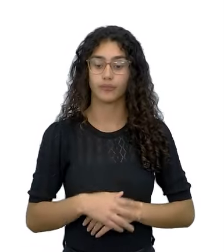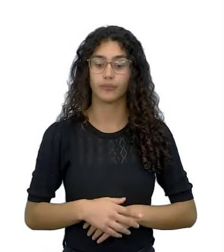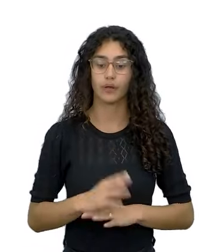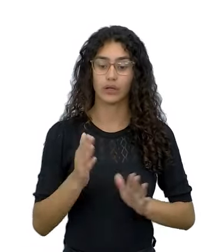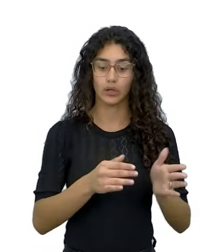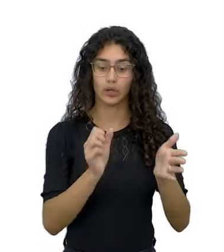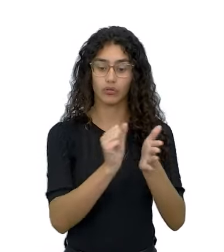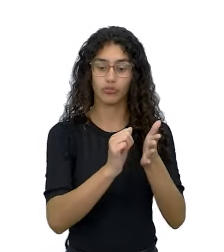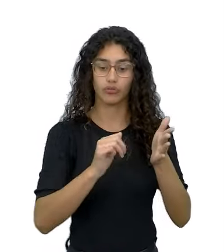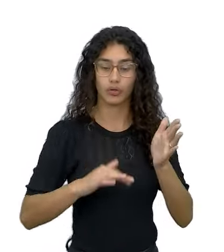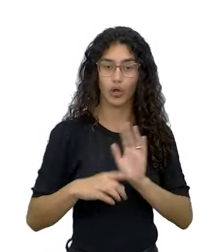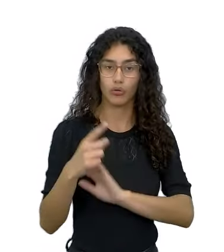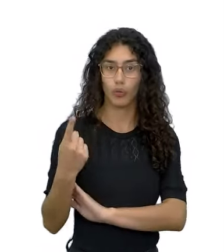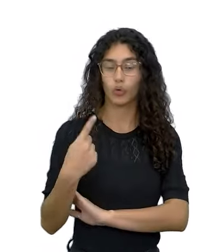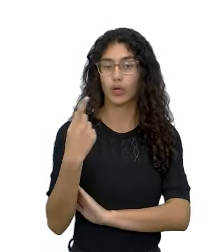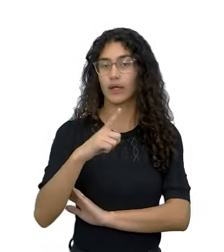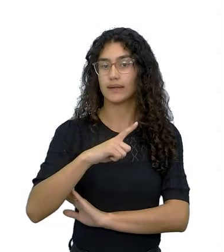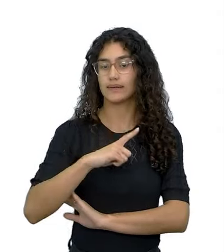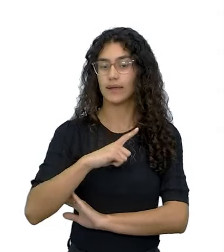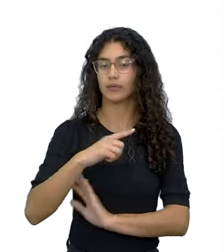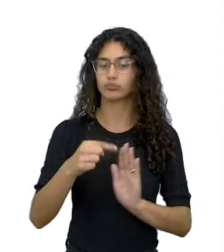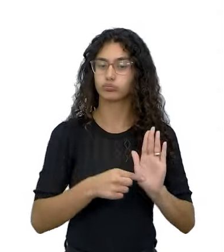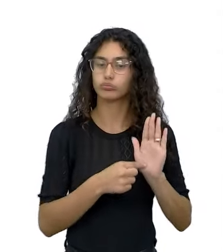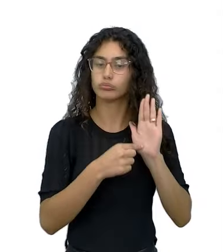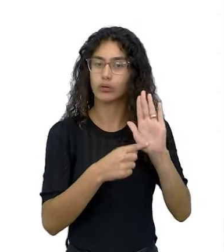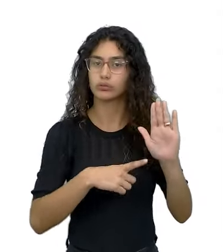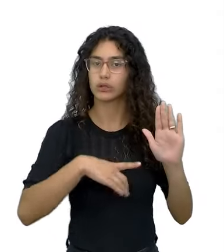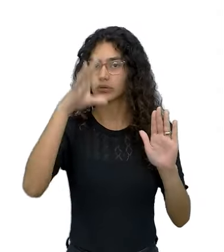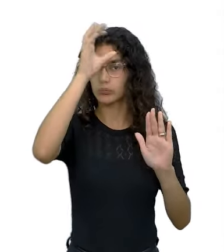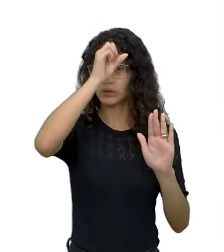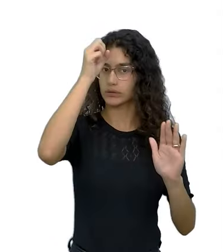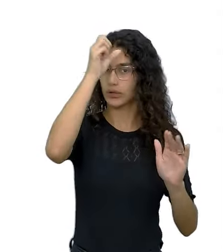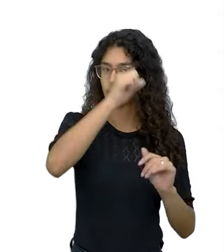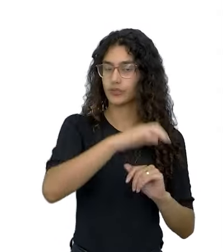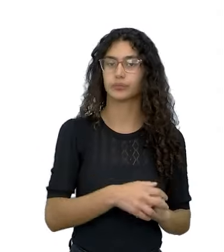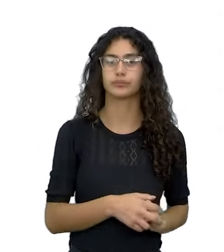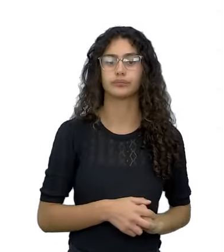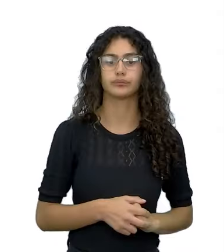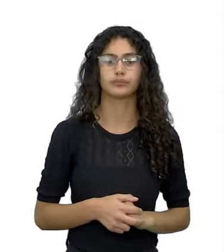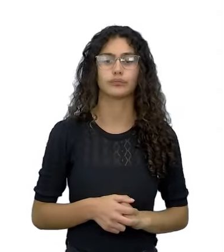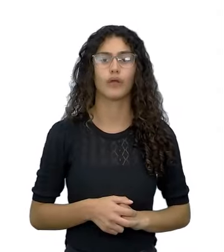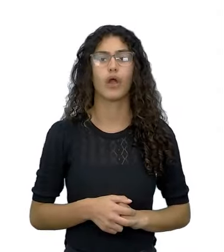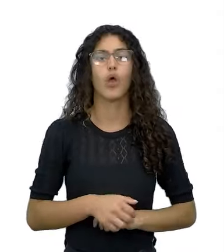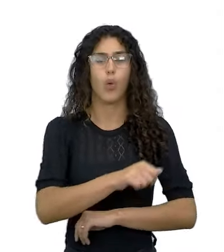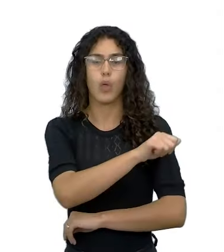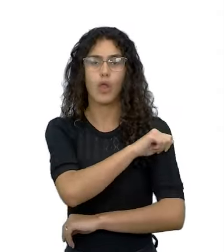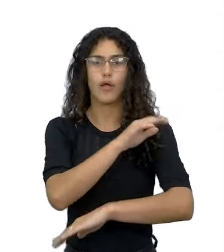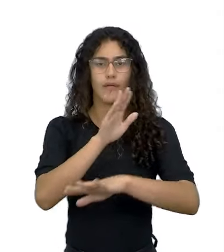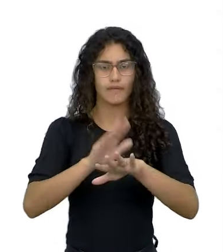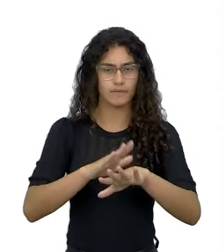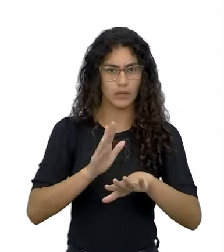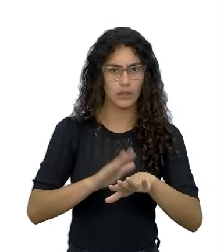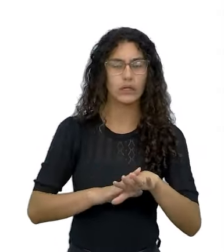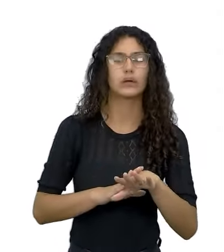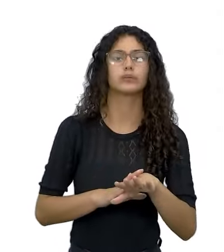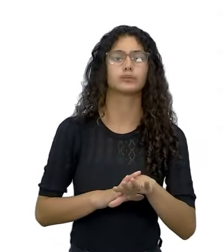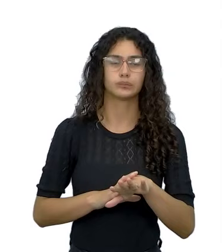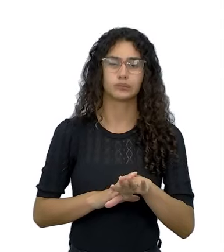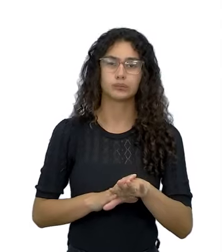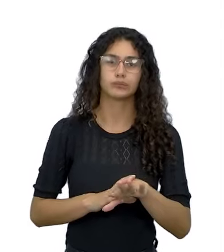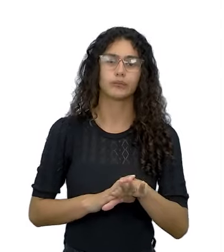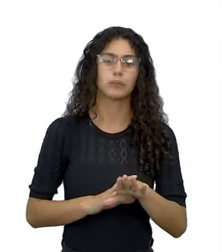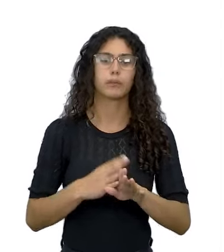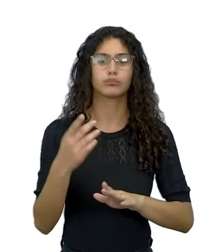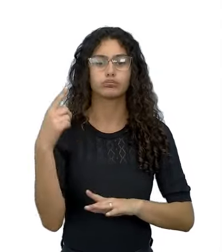sequência de atividades 1, a gente tem os seguintes indicadores de aprendizagem. O que o aluno vai realizar, então o estudante, né, vai realizar